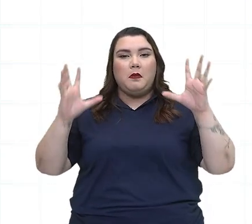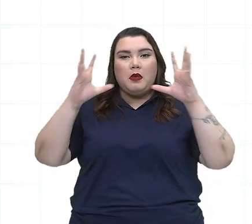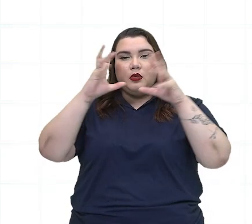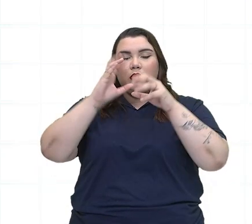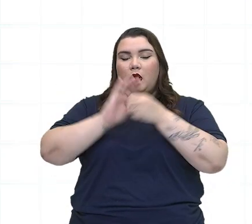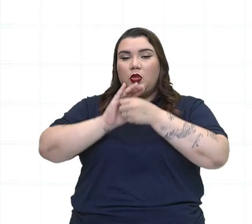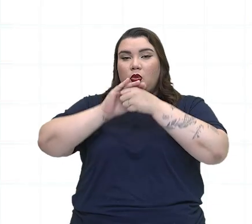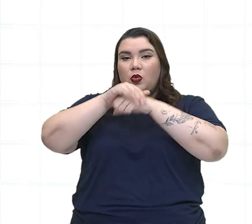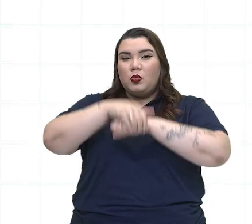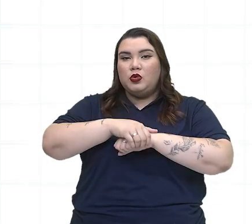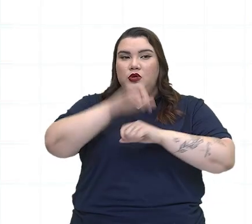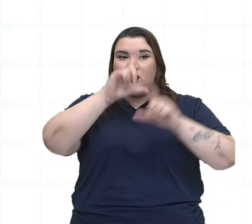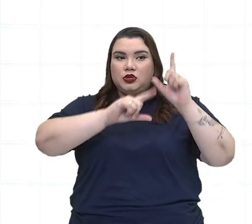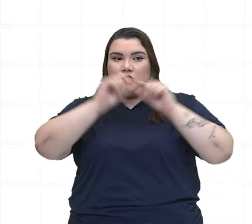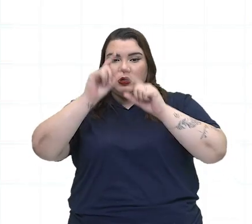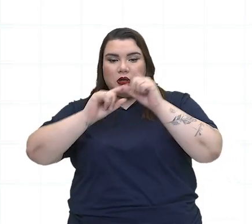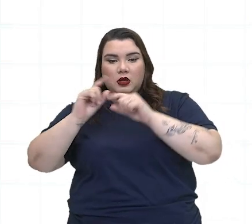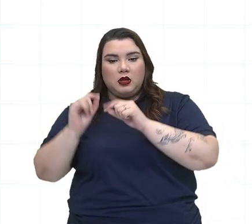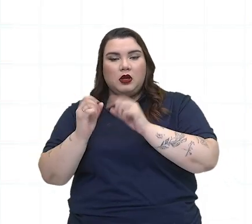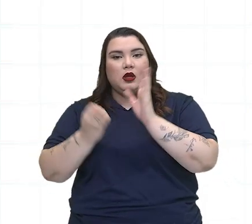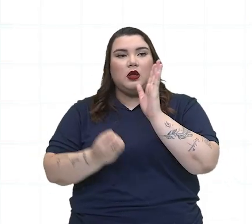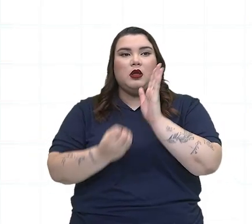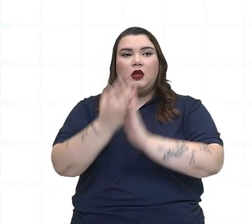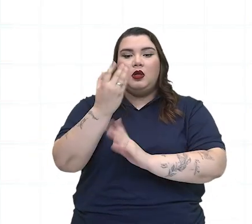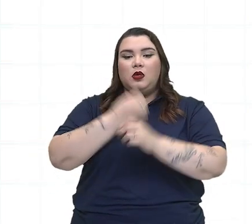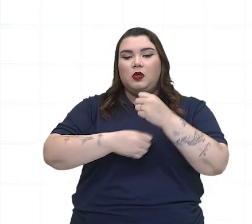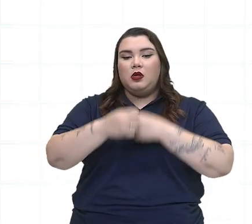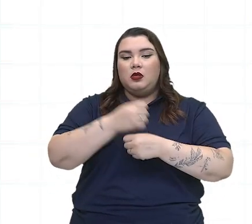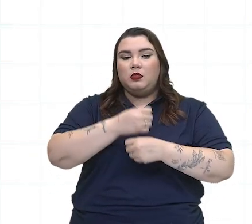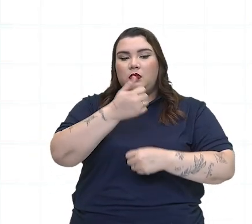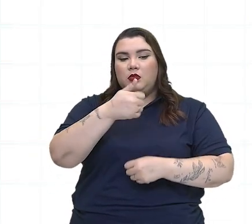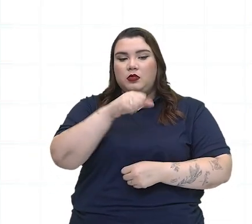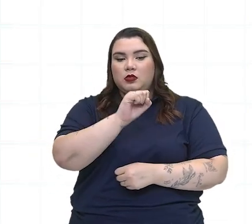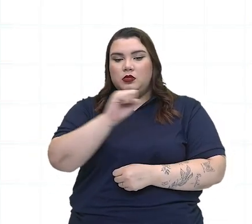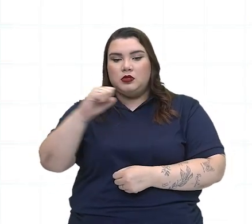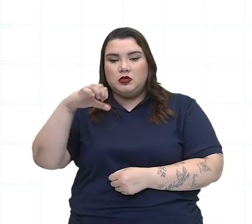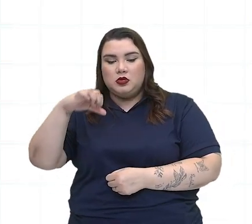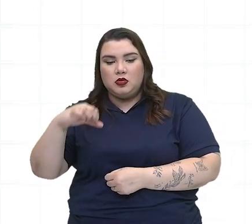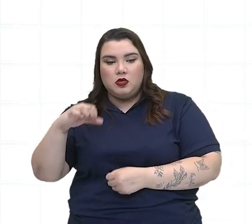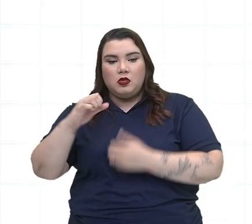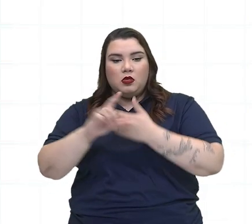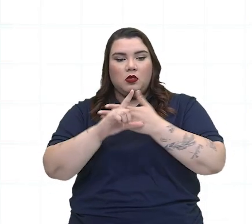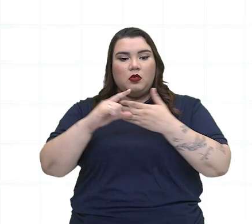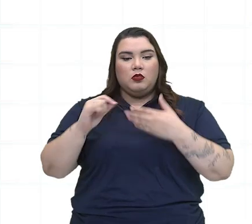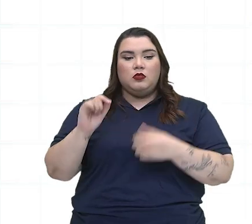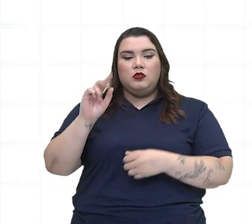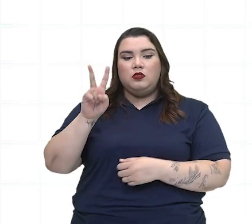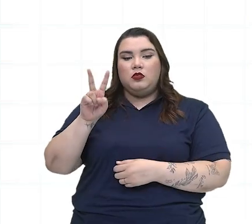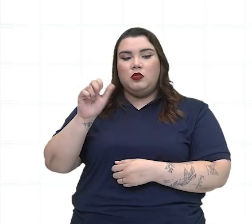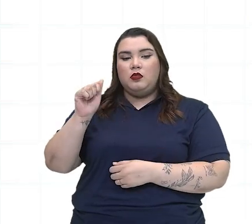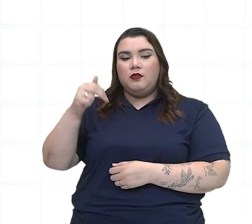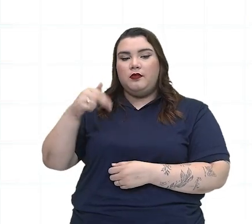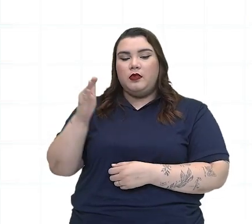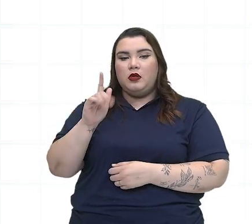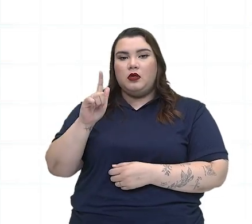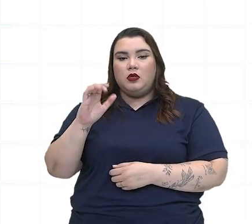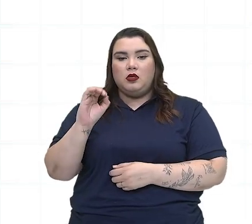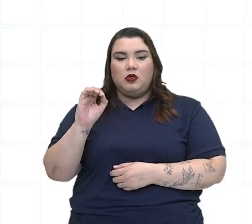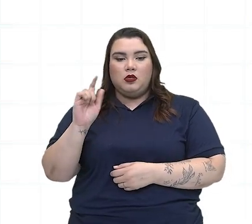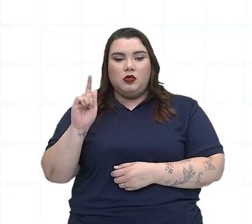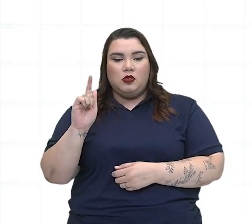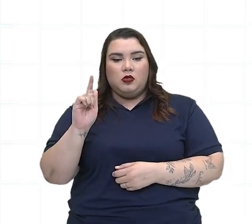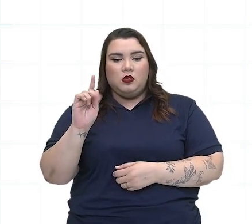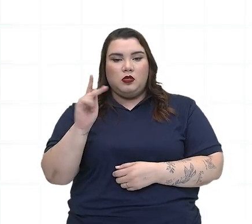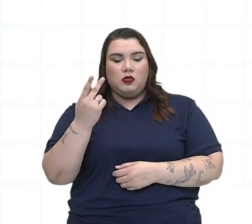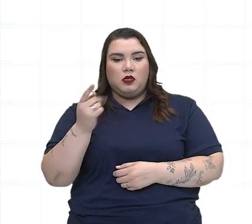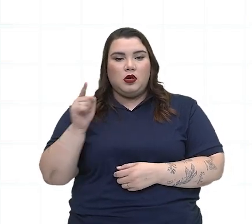em 1889 por Van Gogh. Então, vocês podem observar que ele utilizou algumas